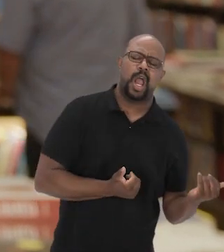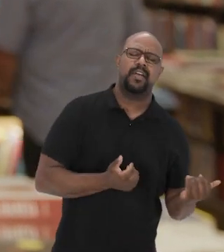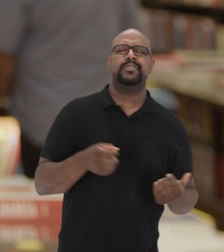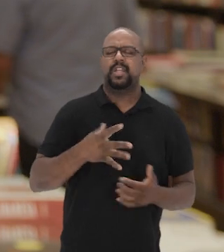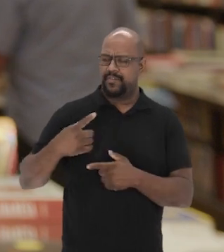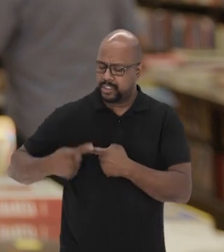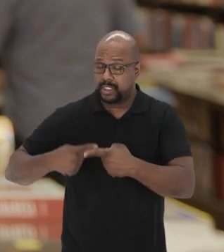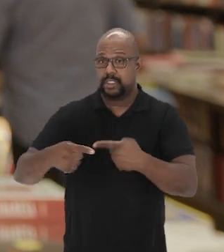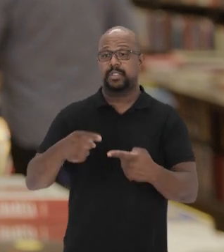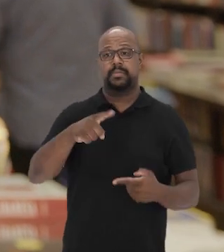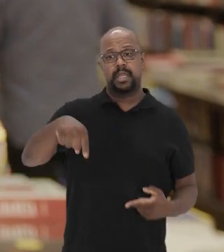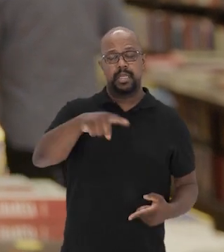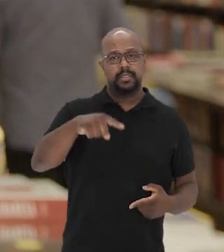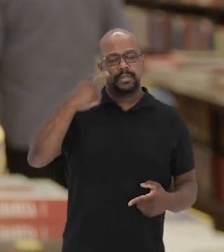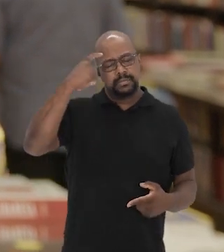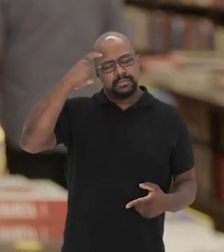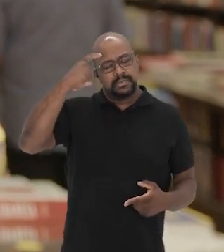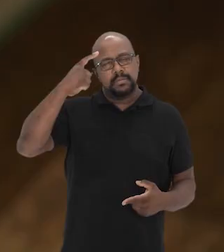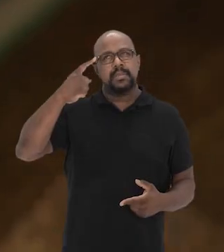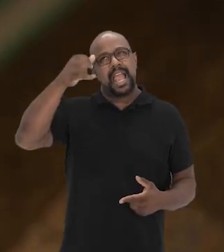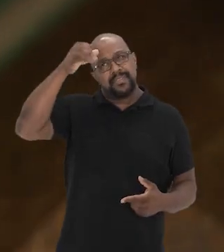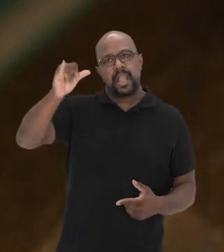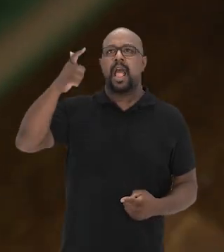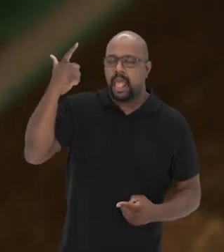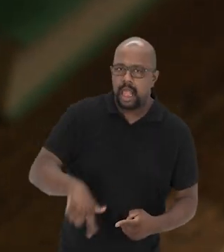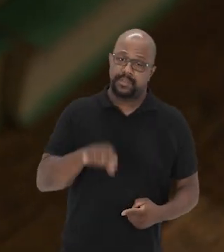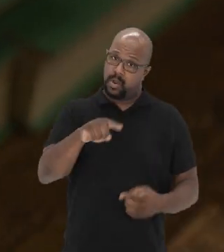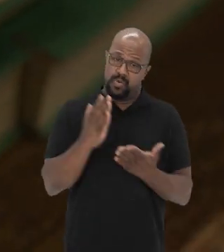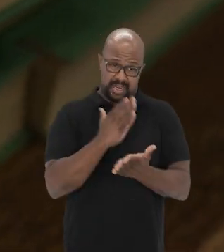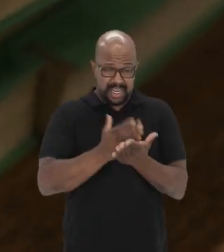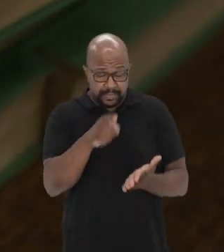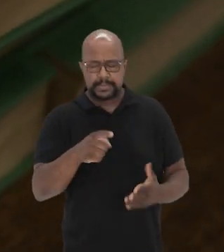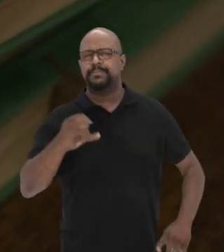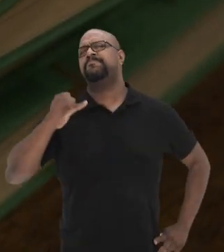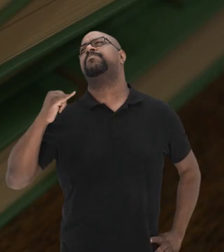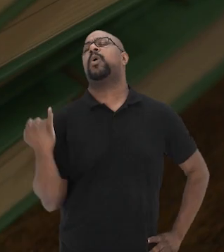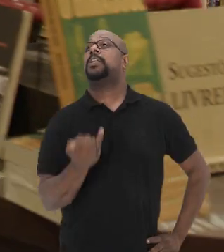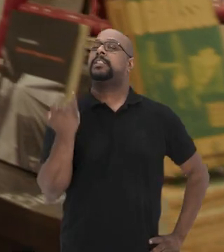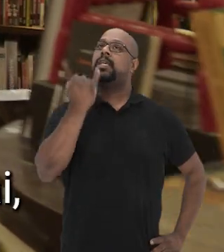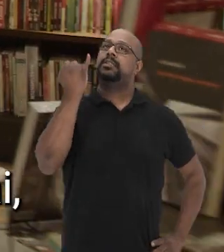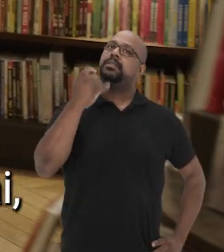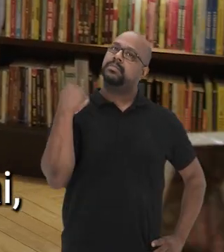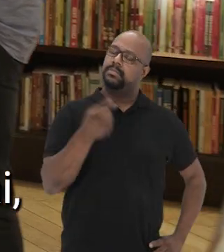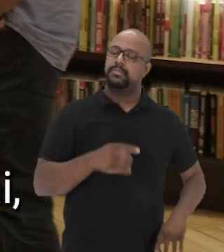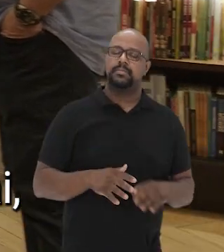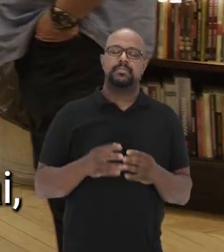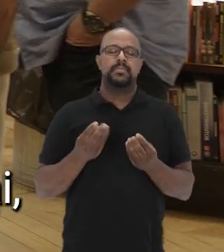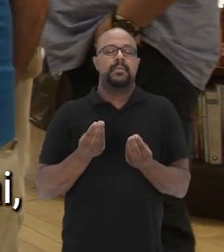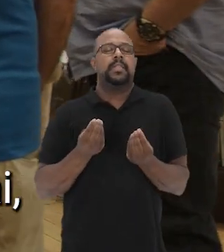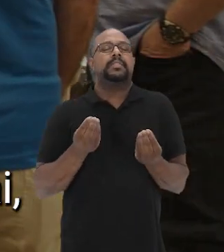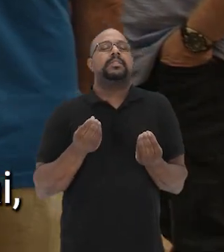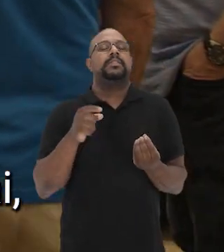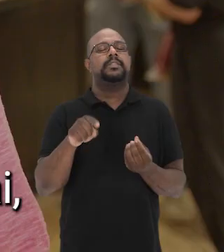paraas novas gerações para que isso nunca mais se repita então um livro como esse é muito importante história que é um mais